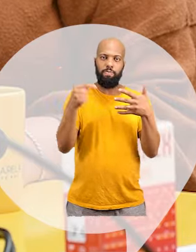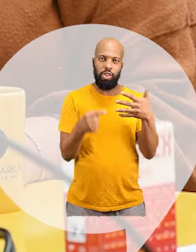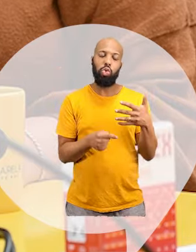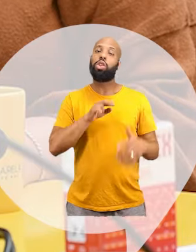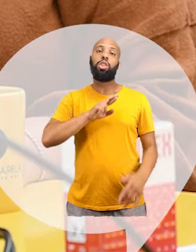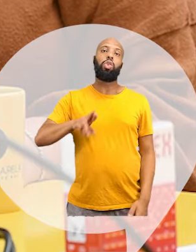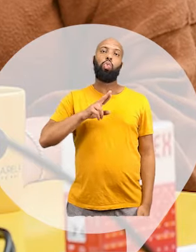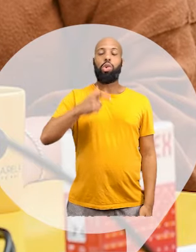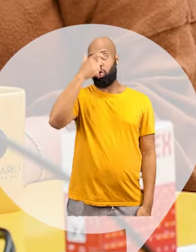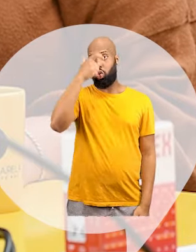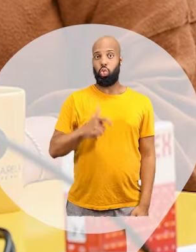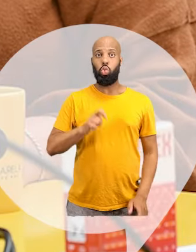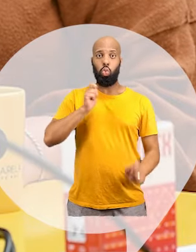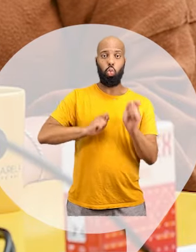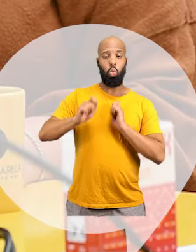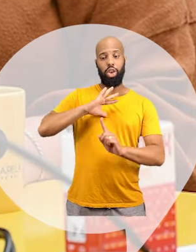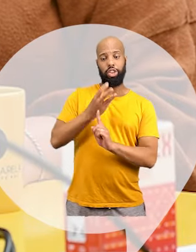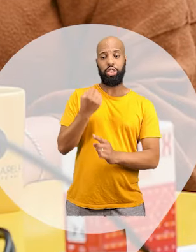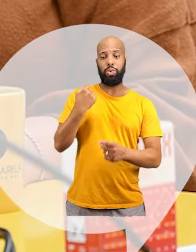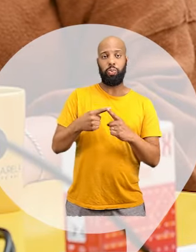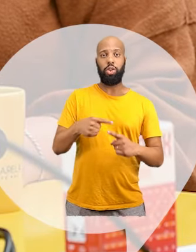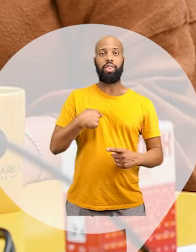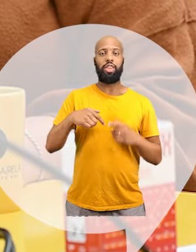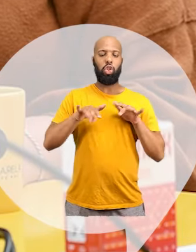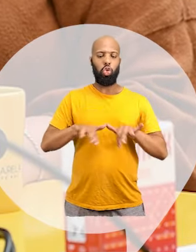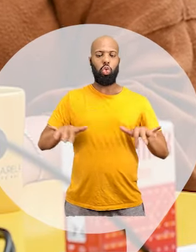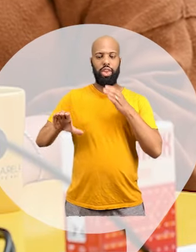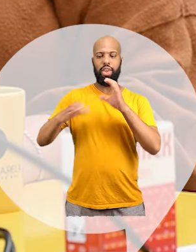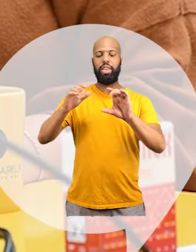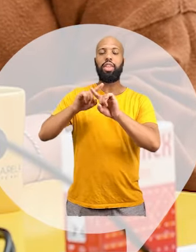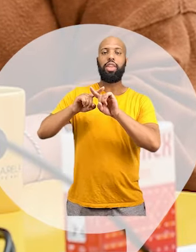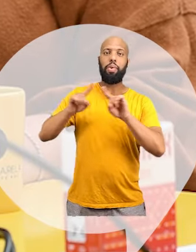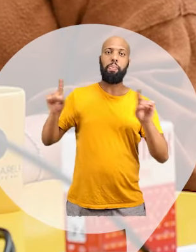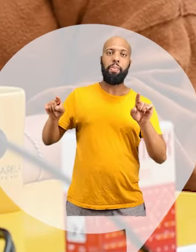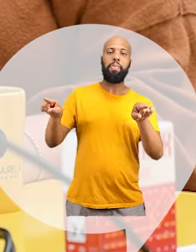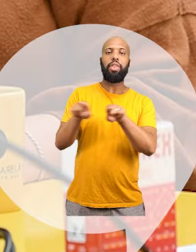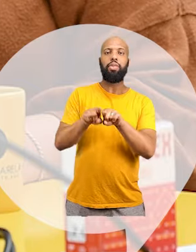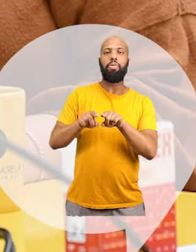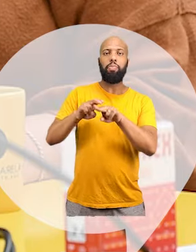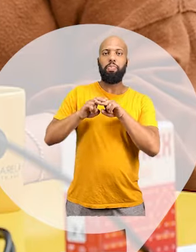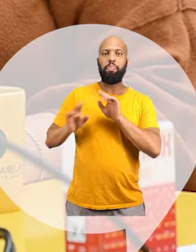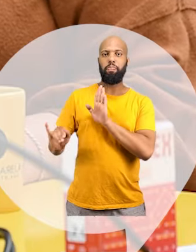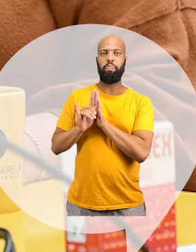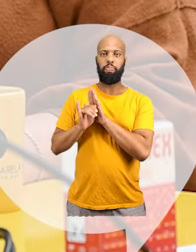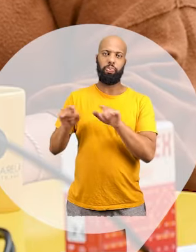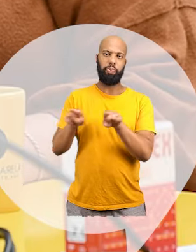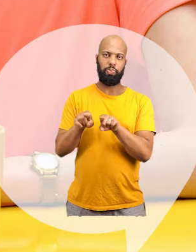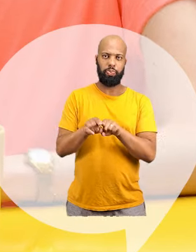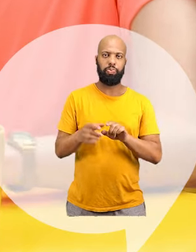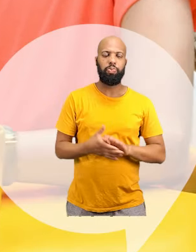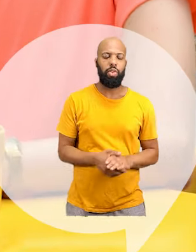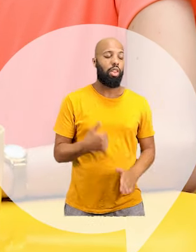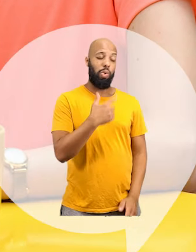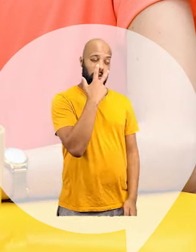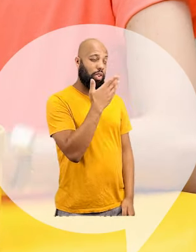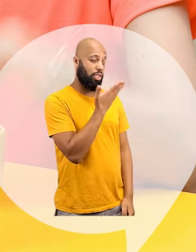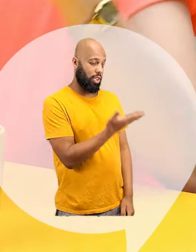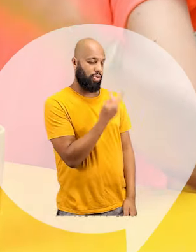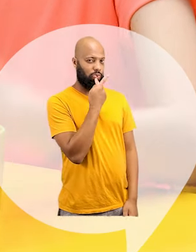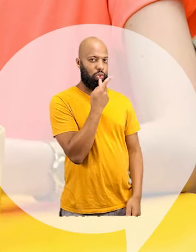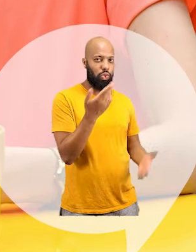que não necessariamente eu sou um artista porque eu sei tocar e cantar Tá bom mas é por toda essa questão da identidade mesmo eu acho que esse